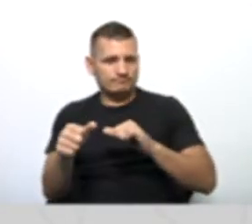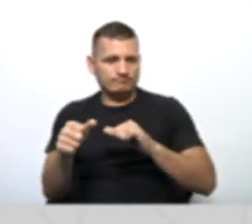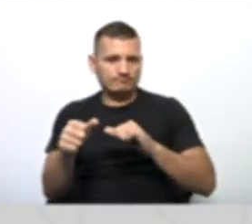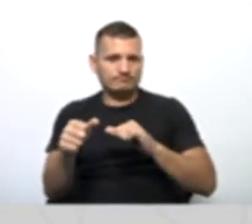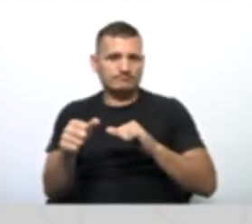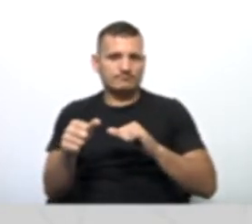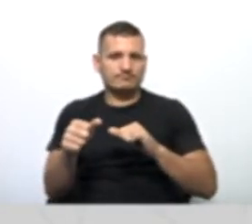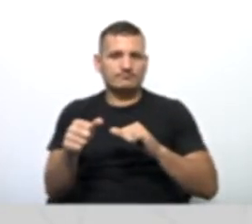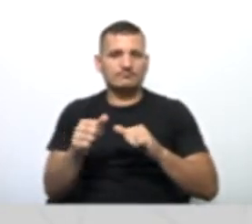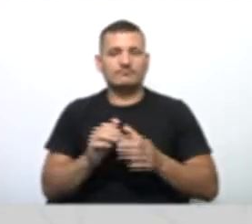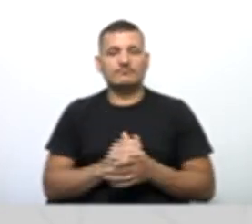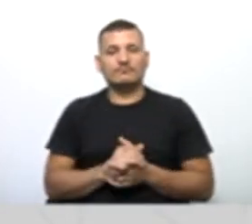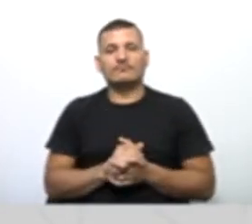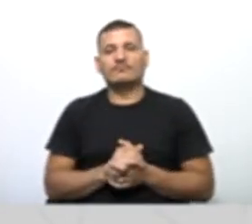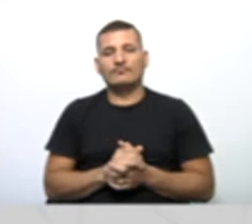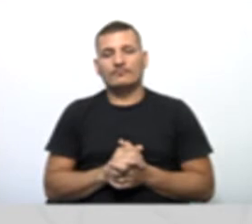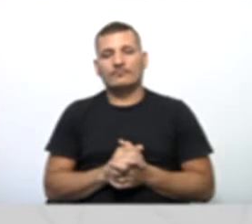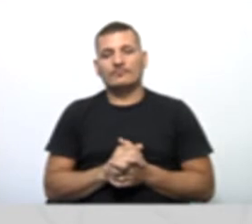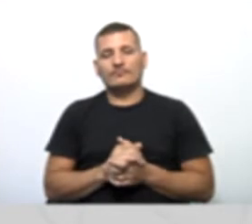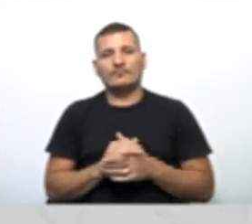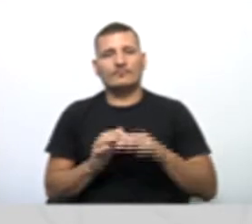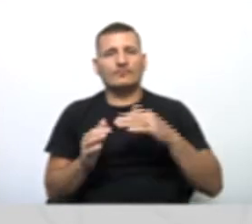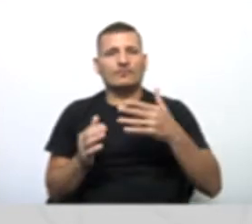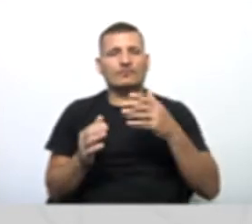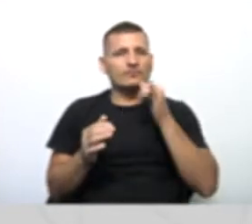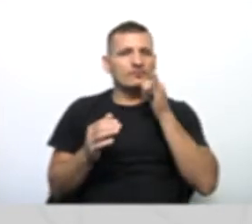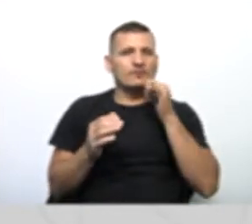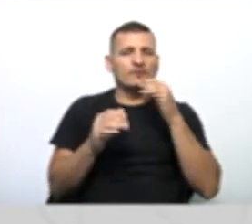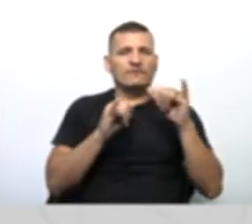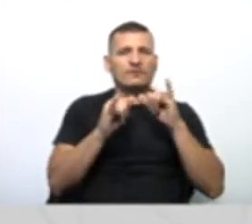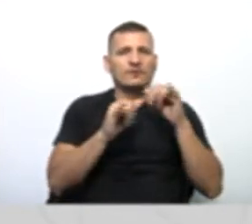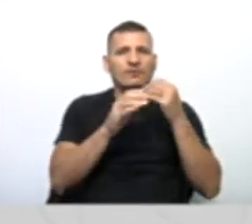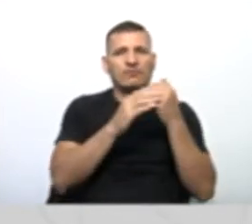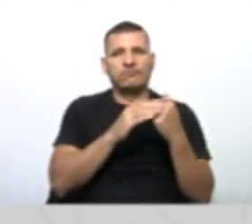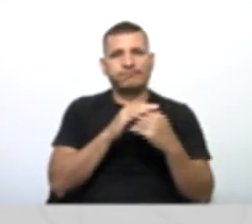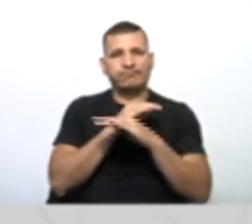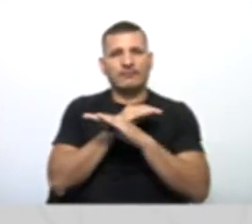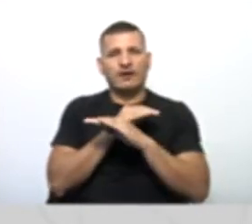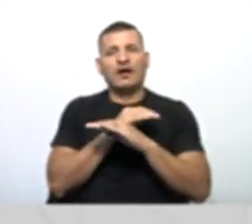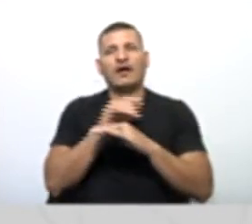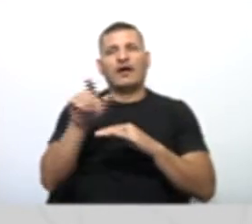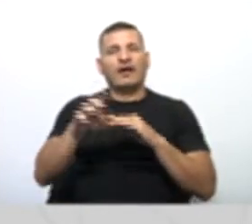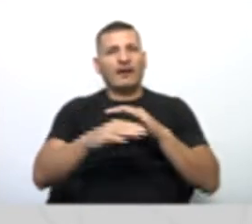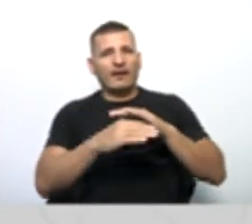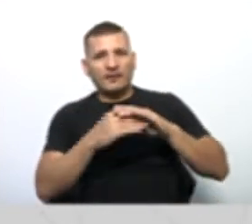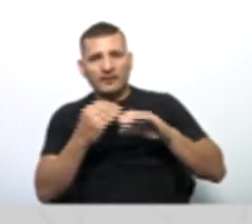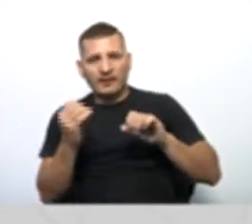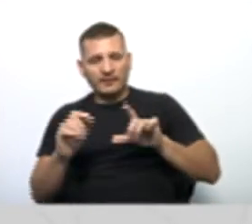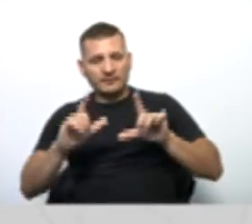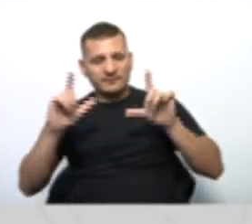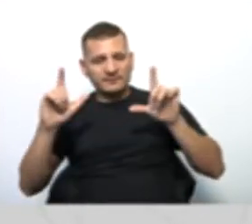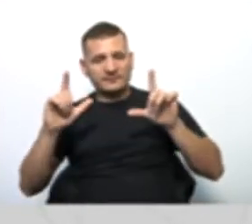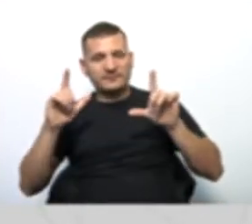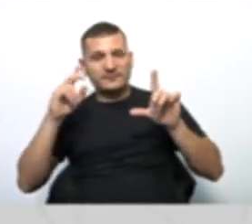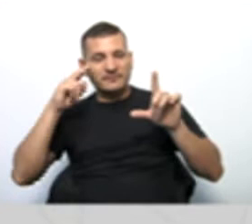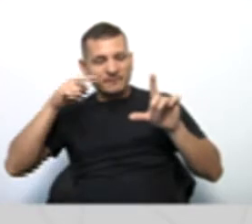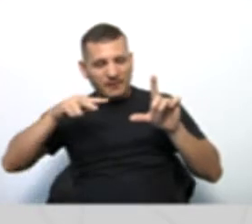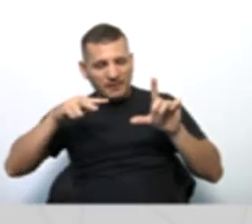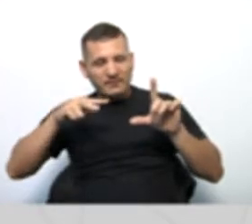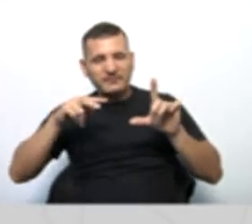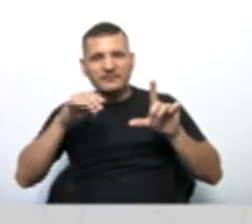essa alteração, né? Então, tudo o que foi enviado tem que ser recebido. Ela não pode ser enviada, alterada e recebida. Aí você está tendo